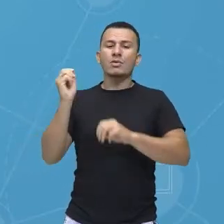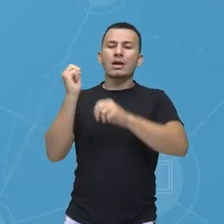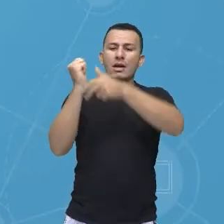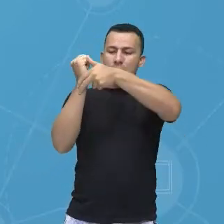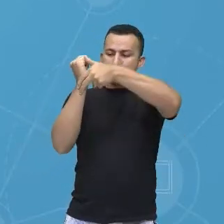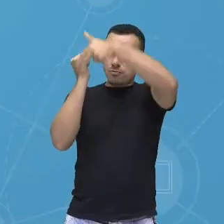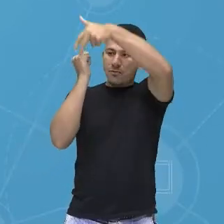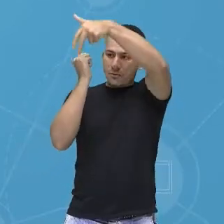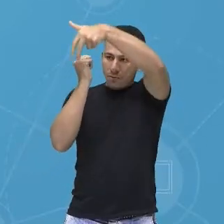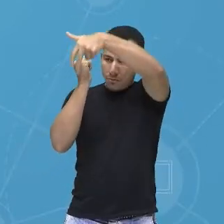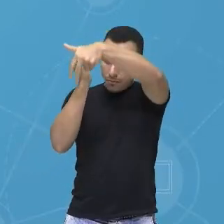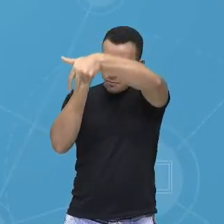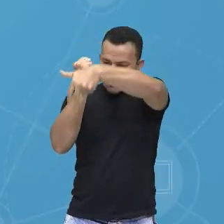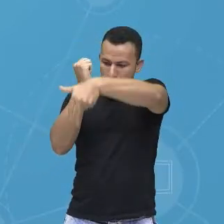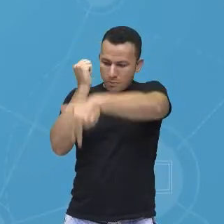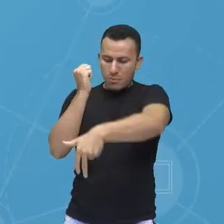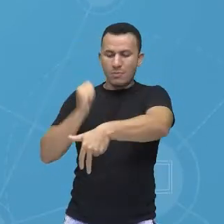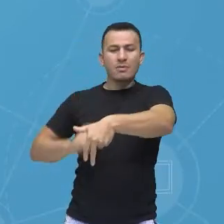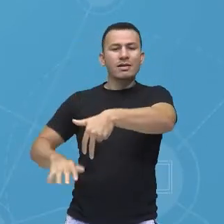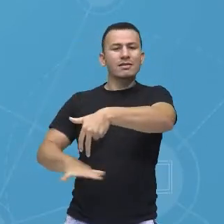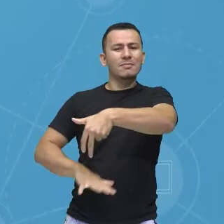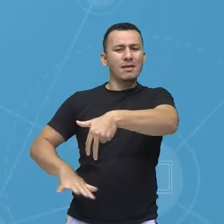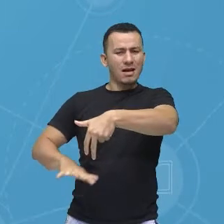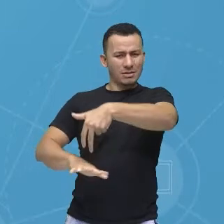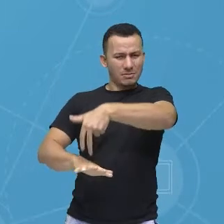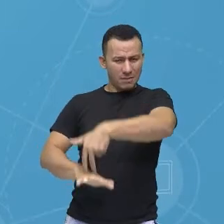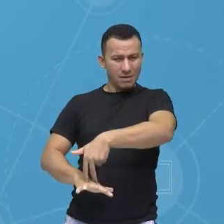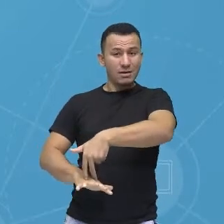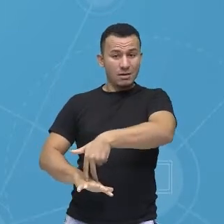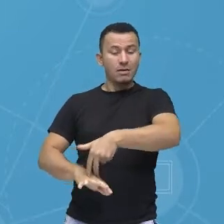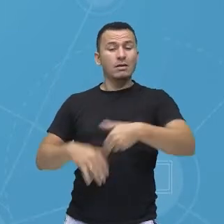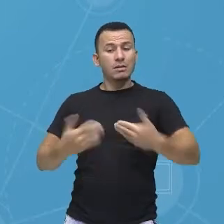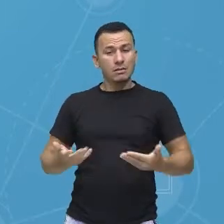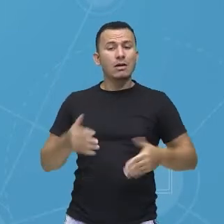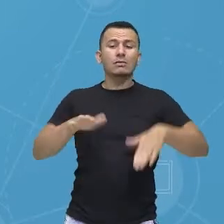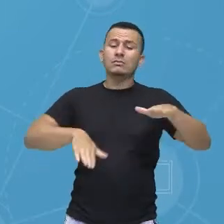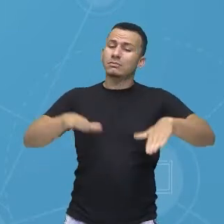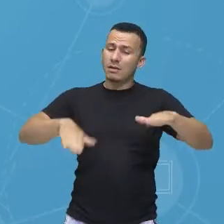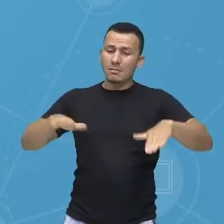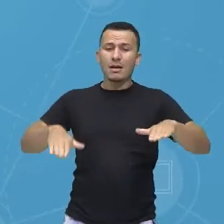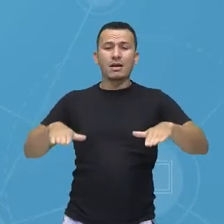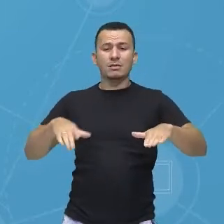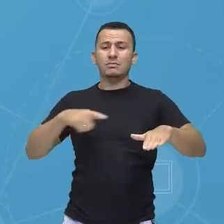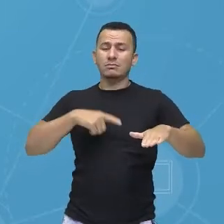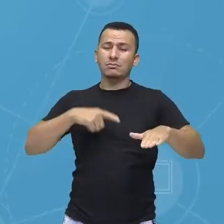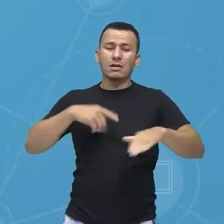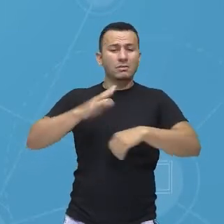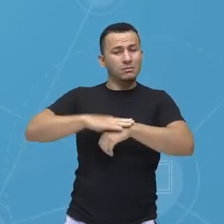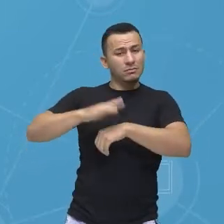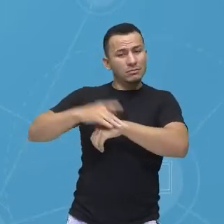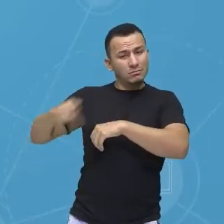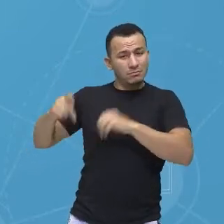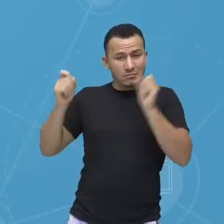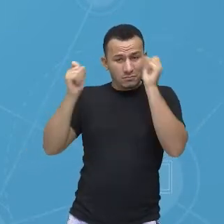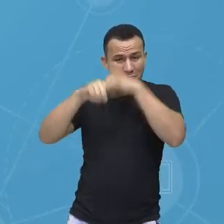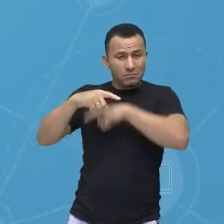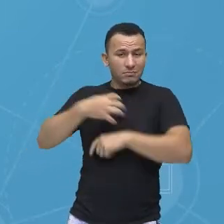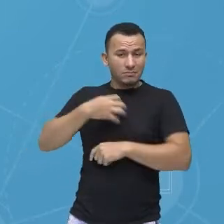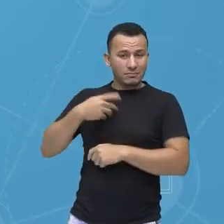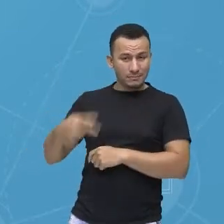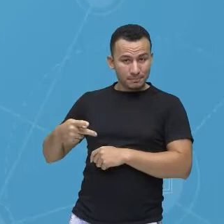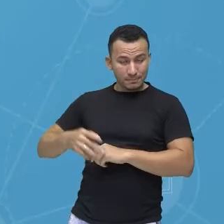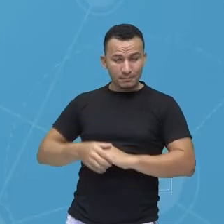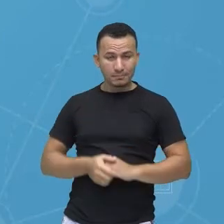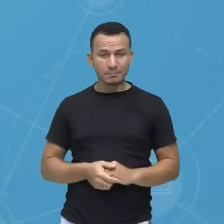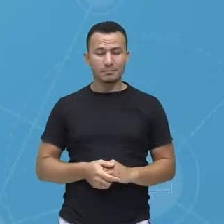salto, né, da parte mais alta para a mais baixa, cada qual com um grau específico de dificuldade.